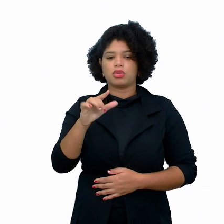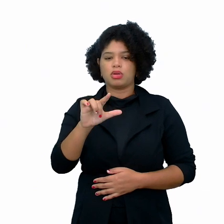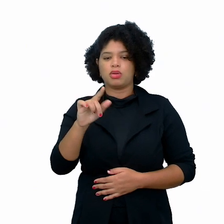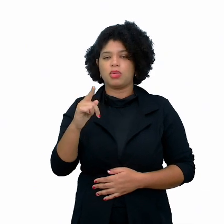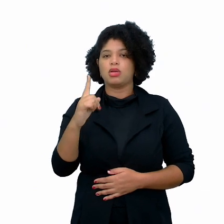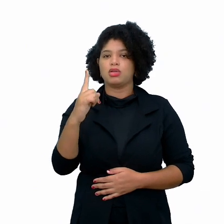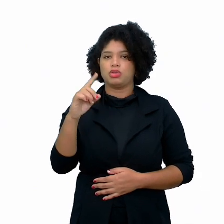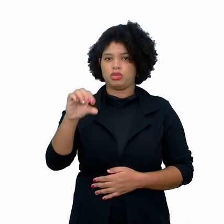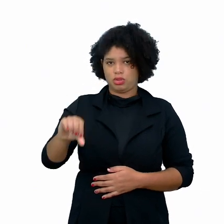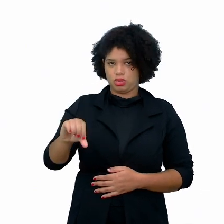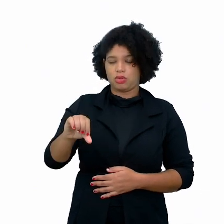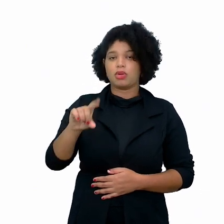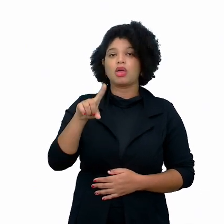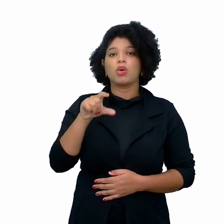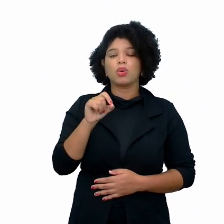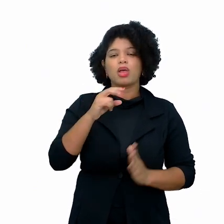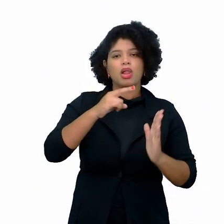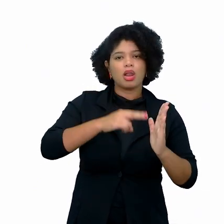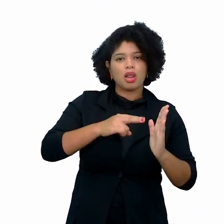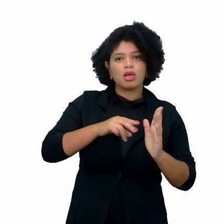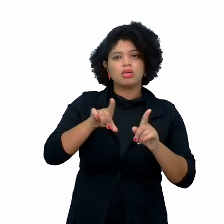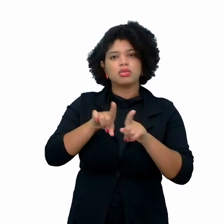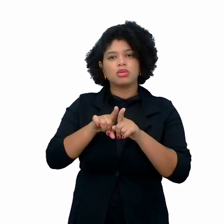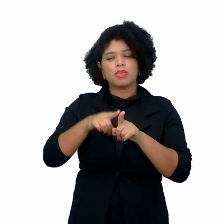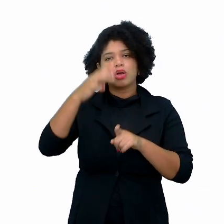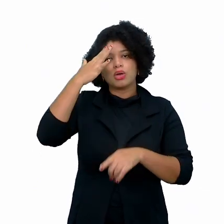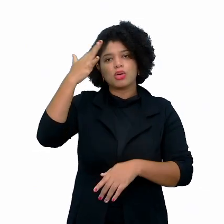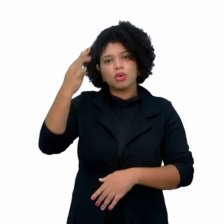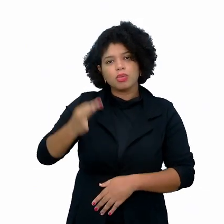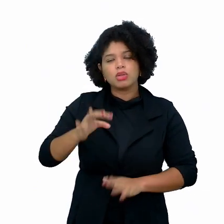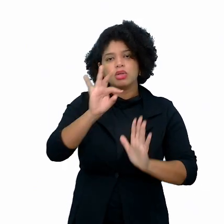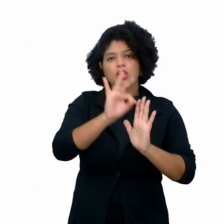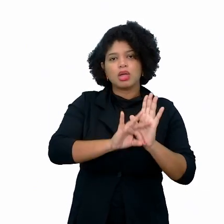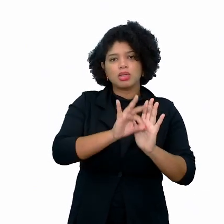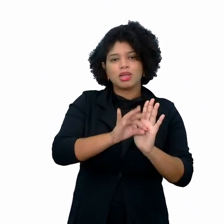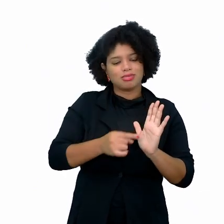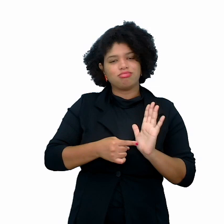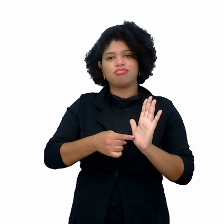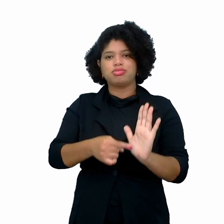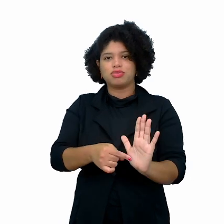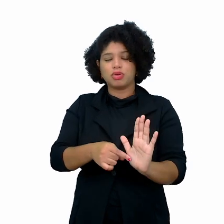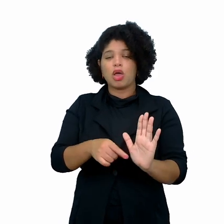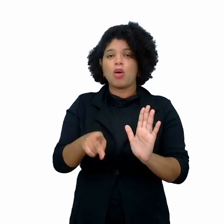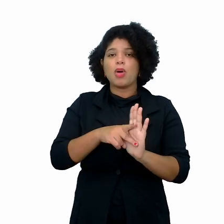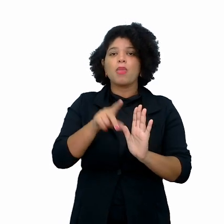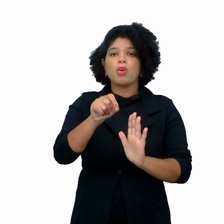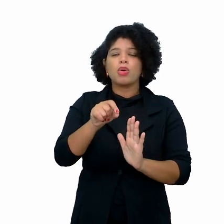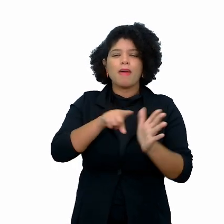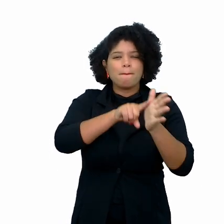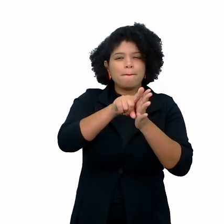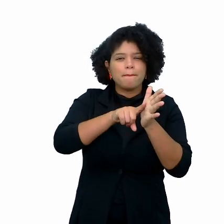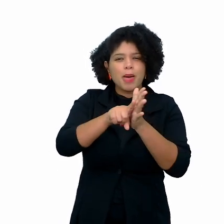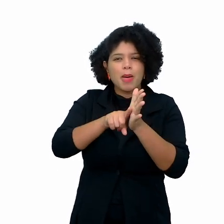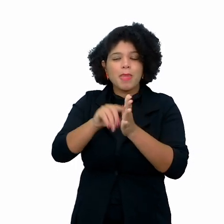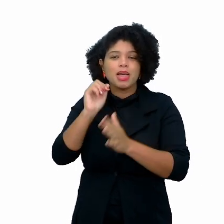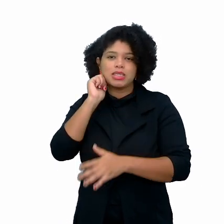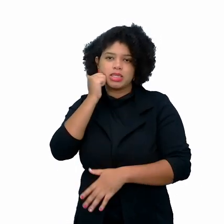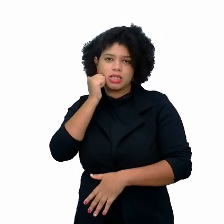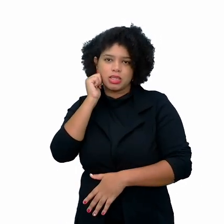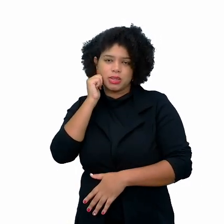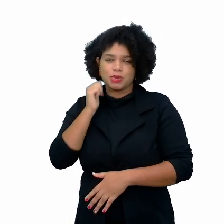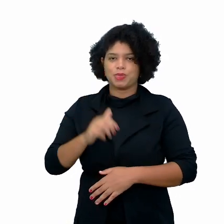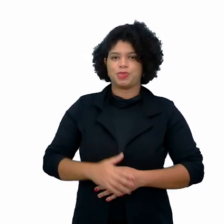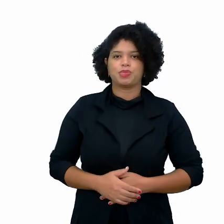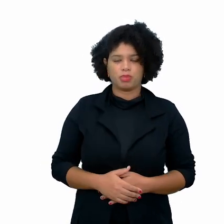04-LP19, ler e compreender textos expositivos de divulgação científica.